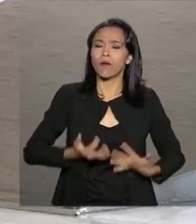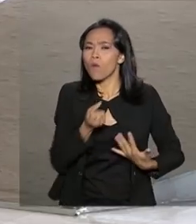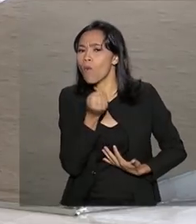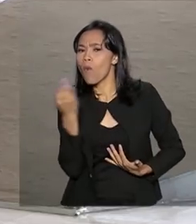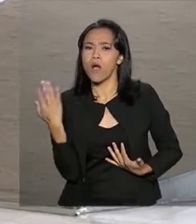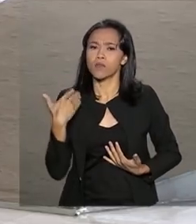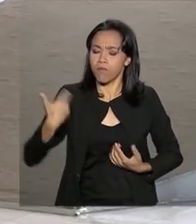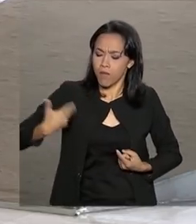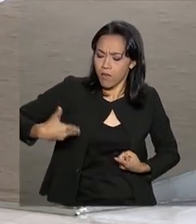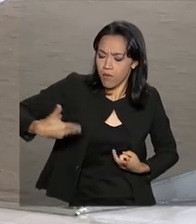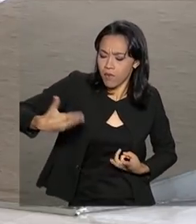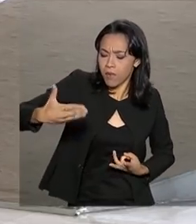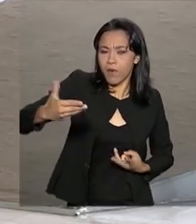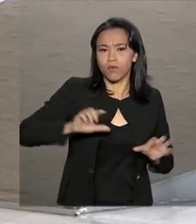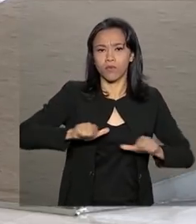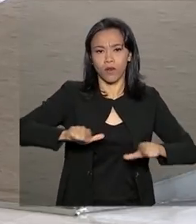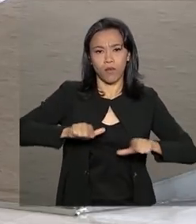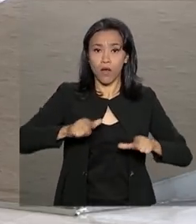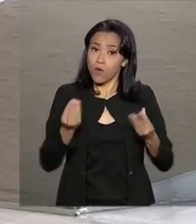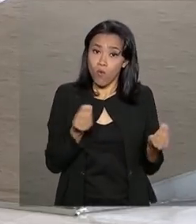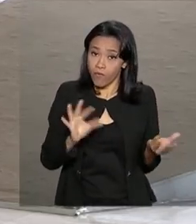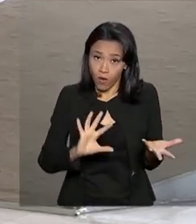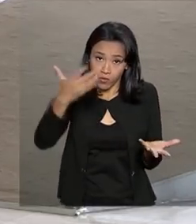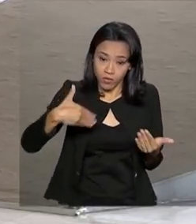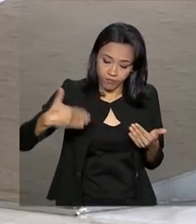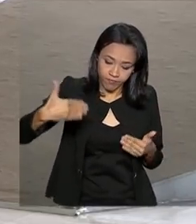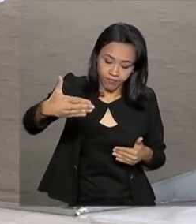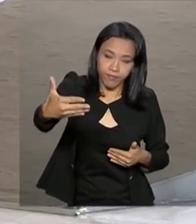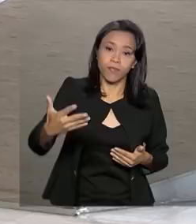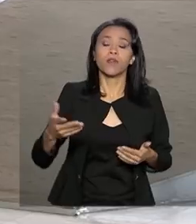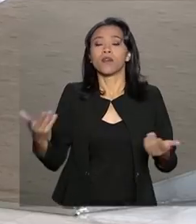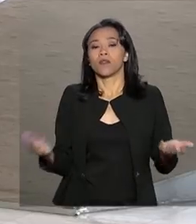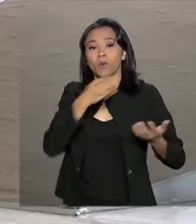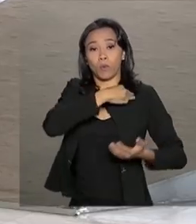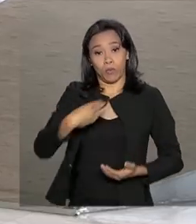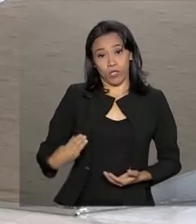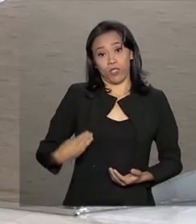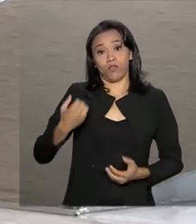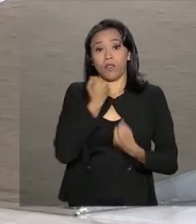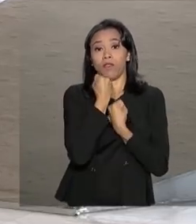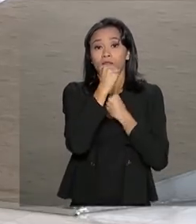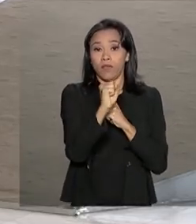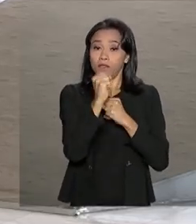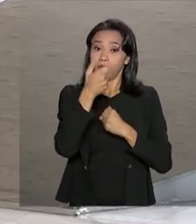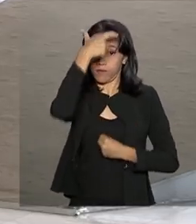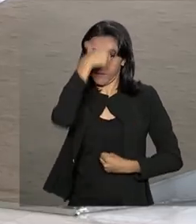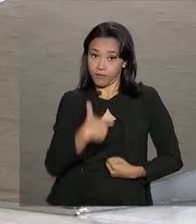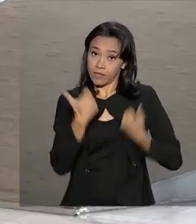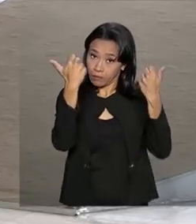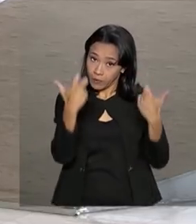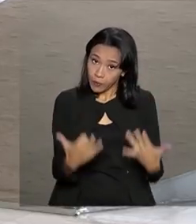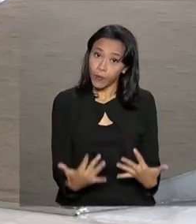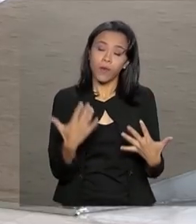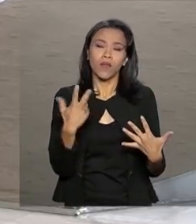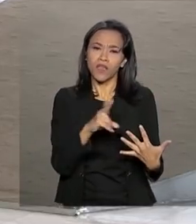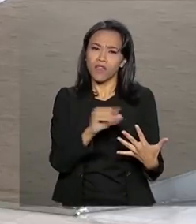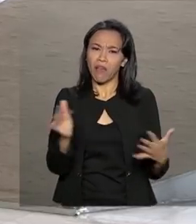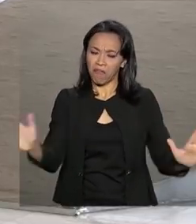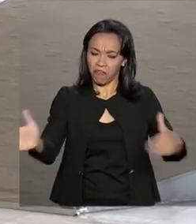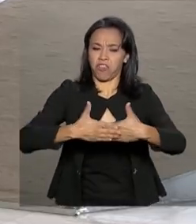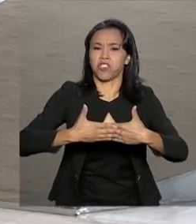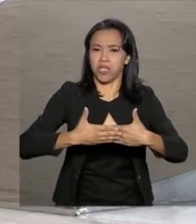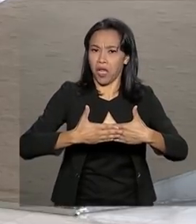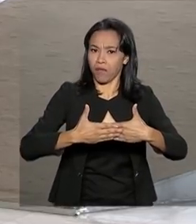os próximos passos e sobre o que viram por lá. O ministro da Defesa, Fernando Azevedo, descartou fechar a fronteira para